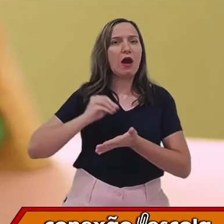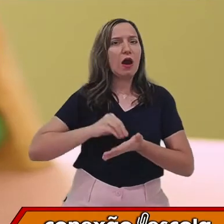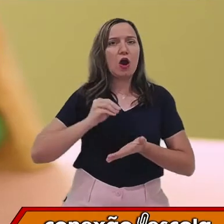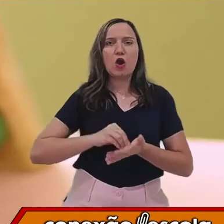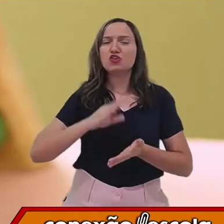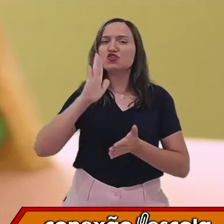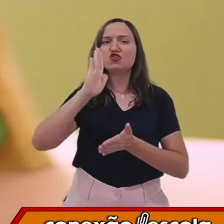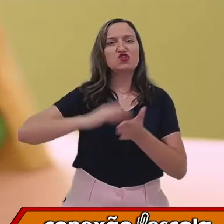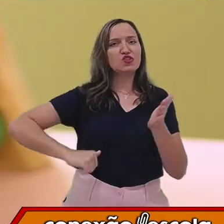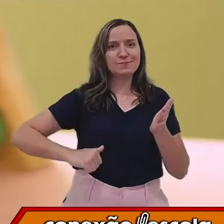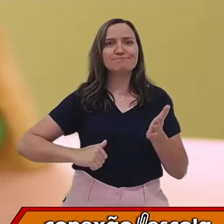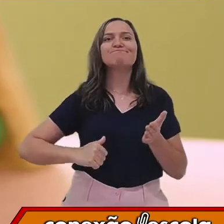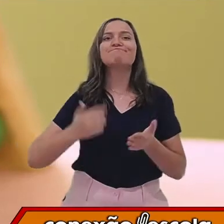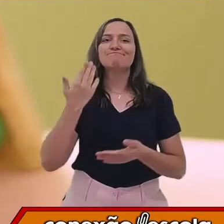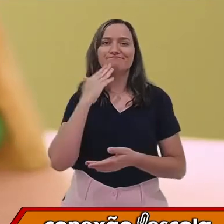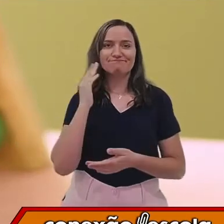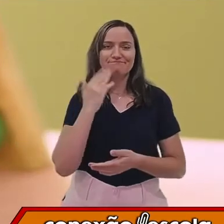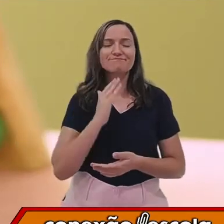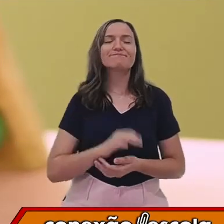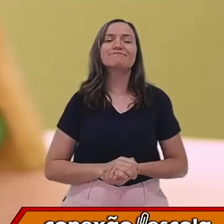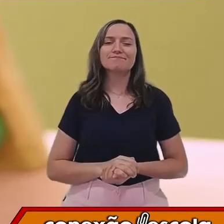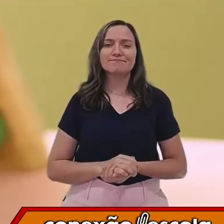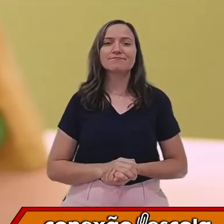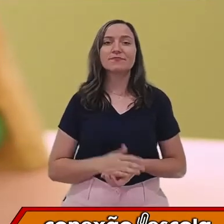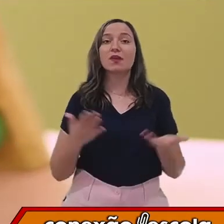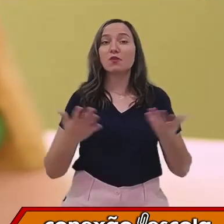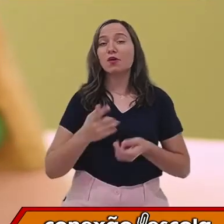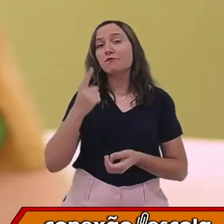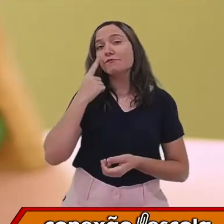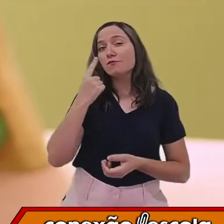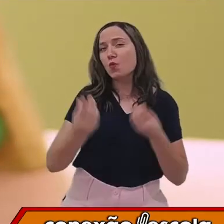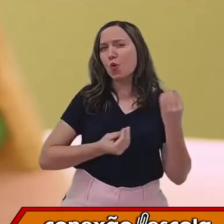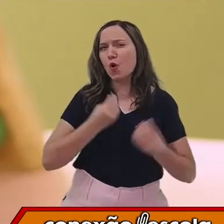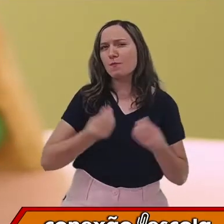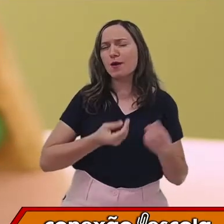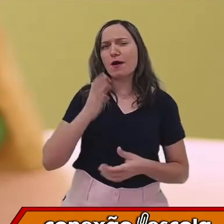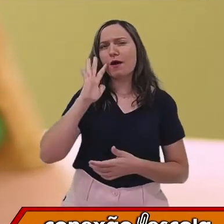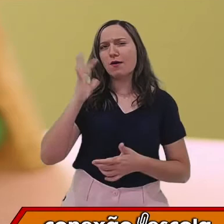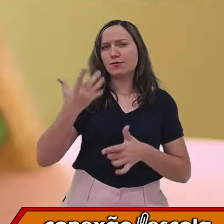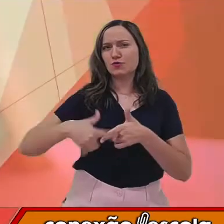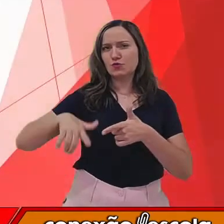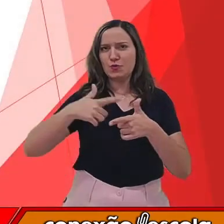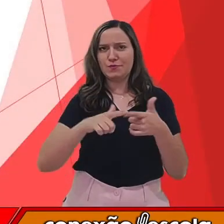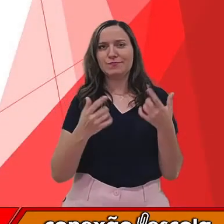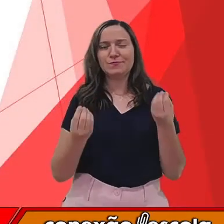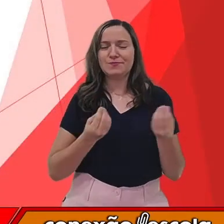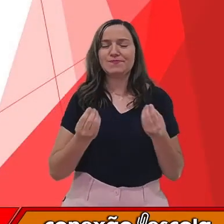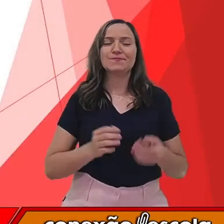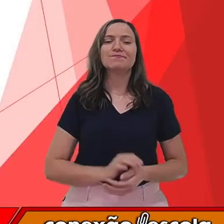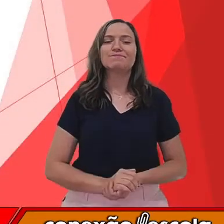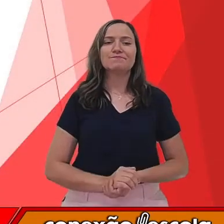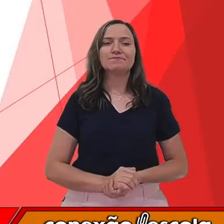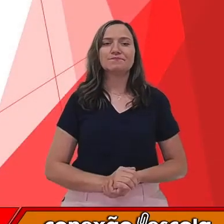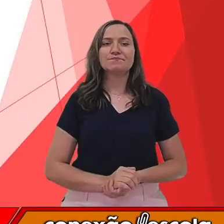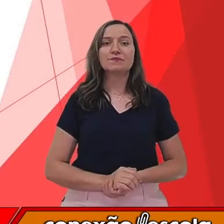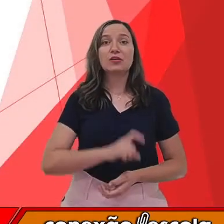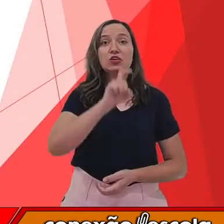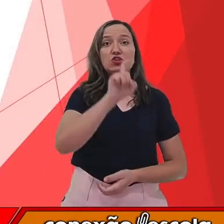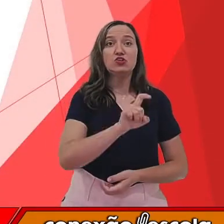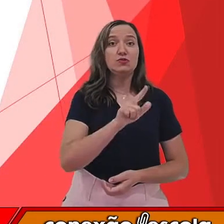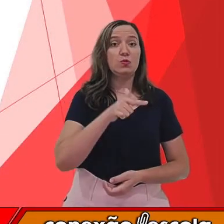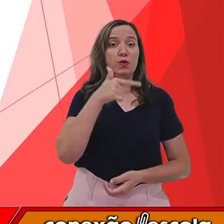aí nesse momento certo acompanhe só esse tipo de equação como eu resolvi not